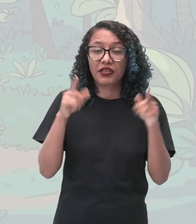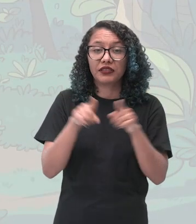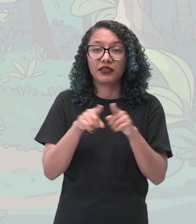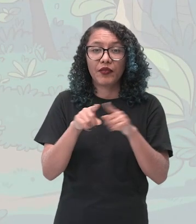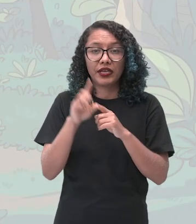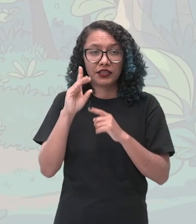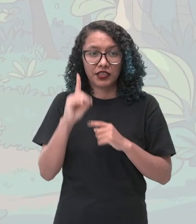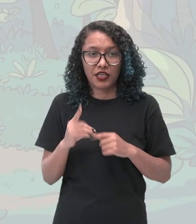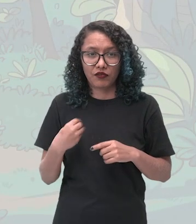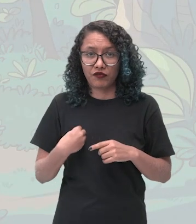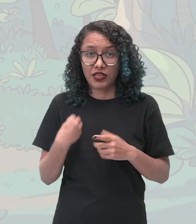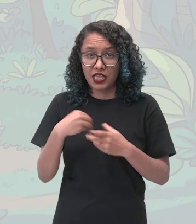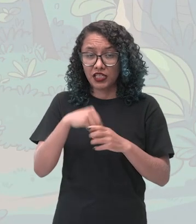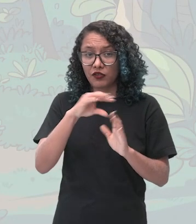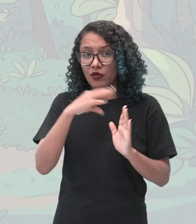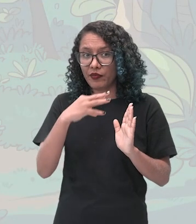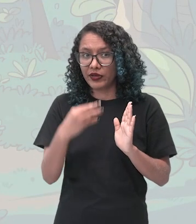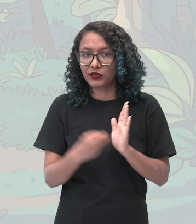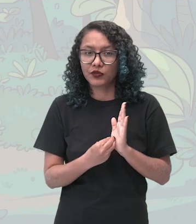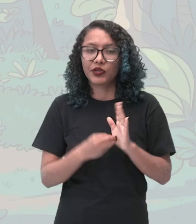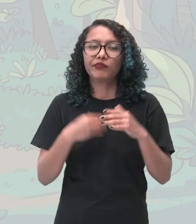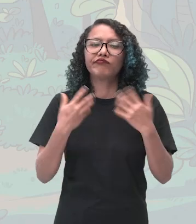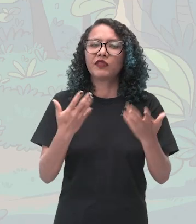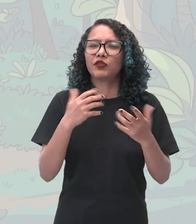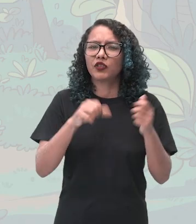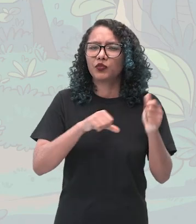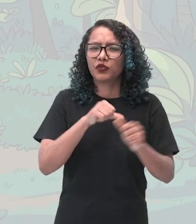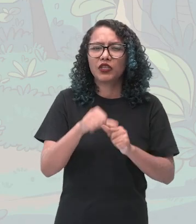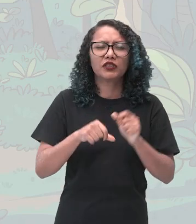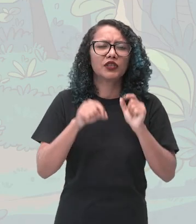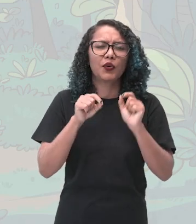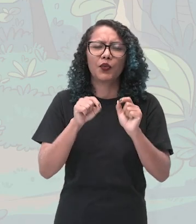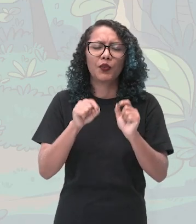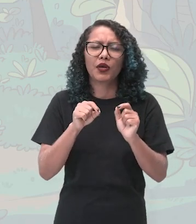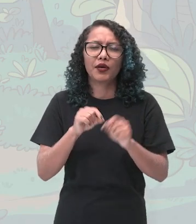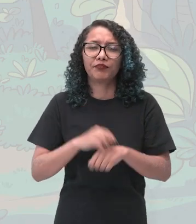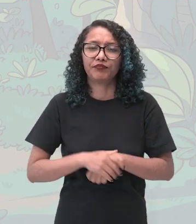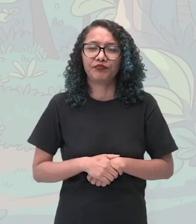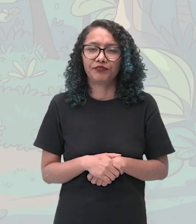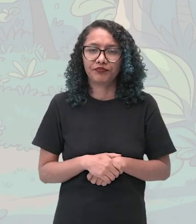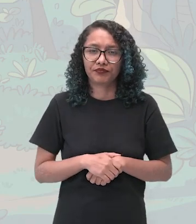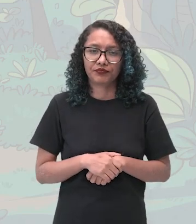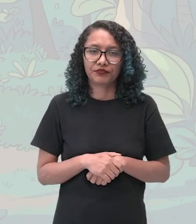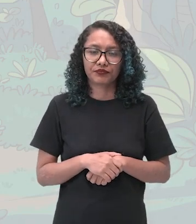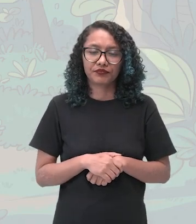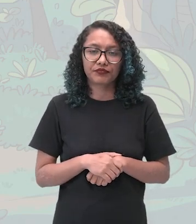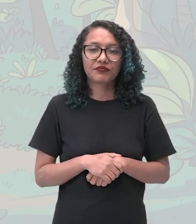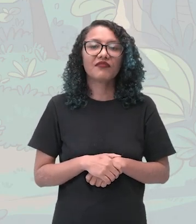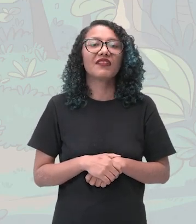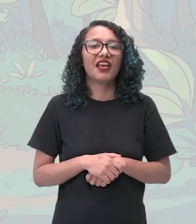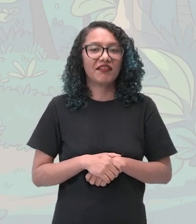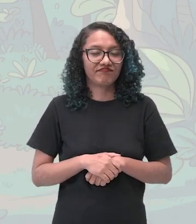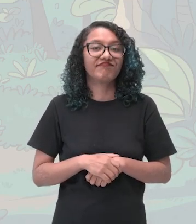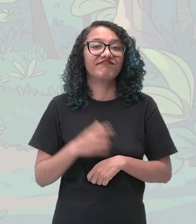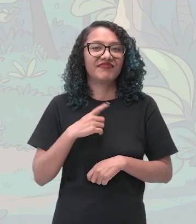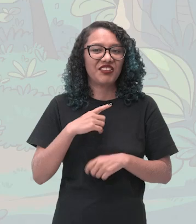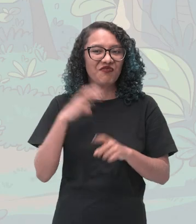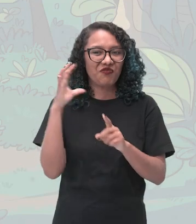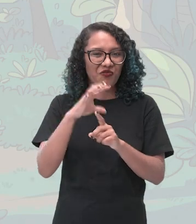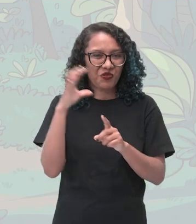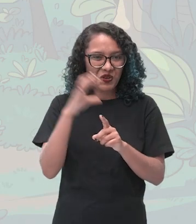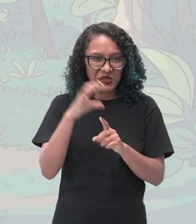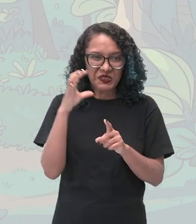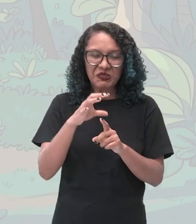Amazônia. E as mudanças climáticas, elas têm um impacto profundo na Amazônia, porque causando